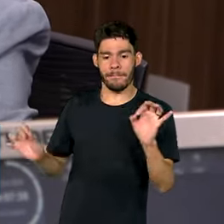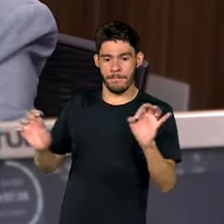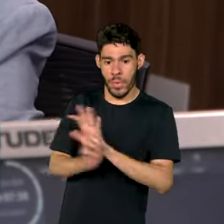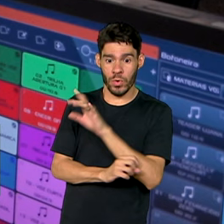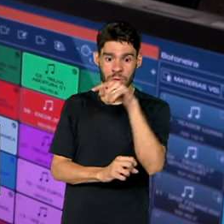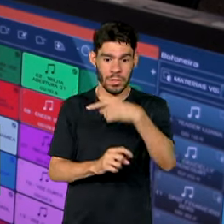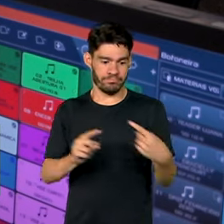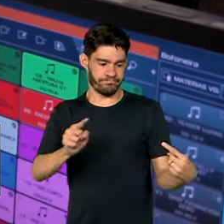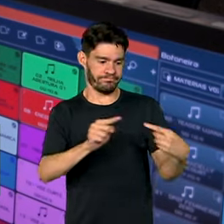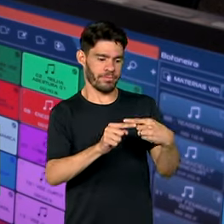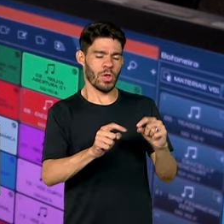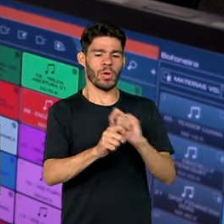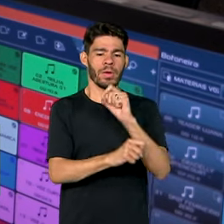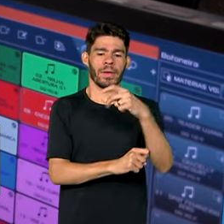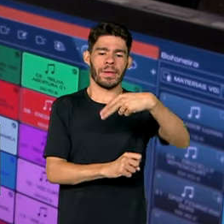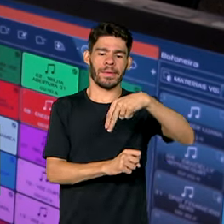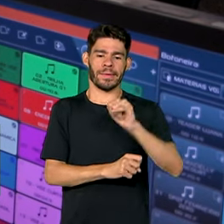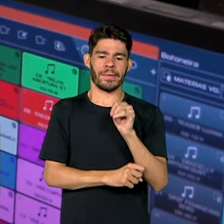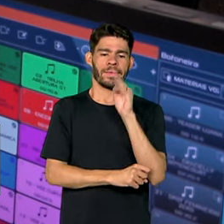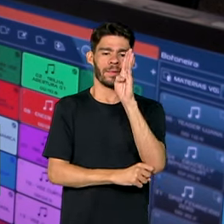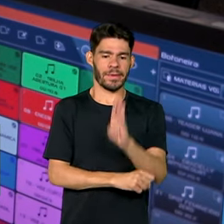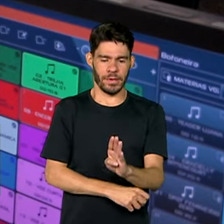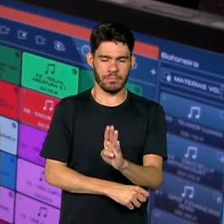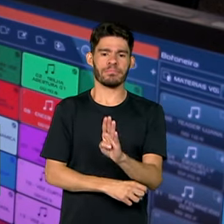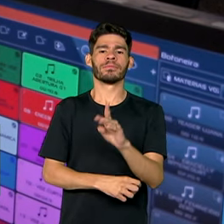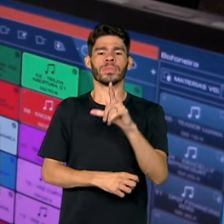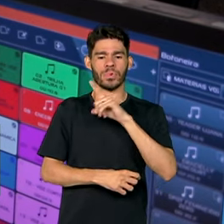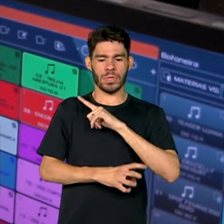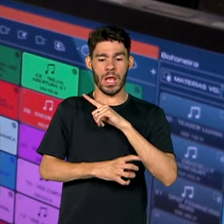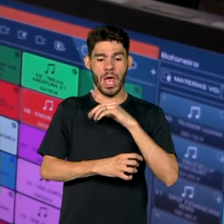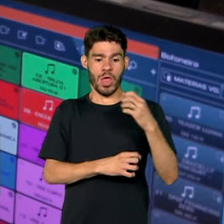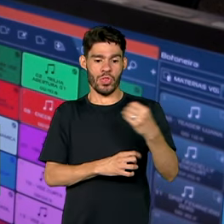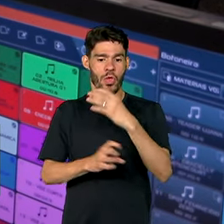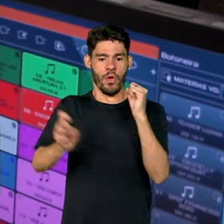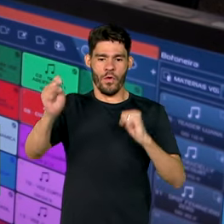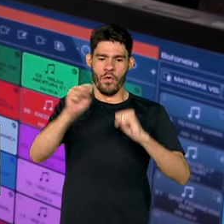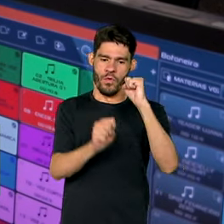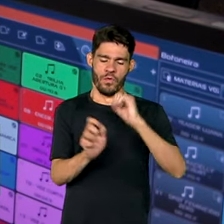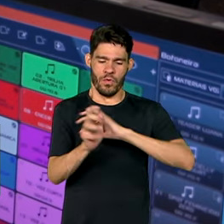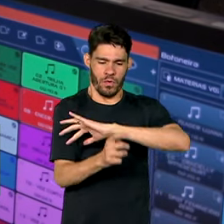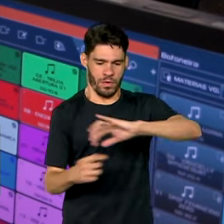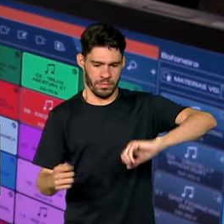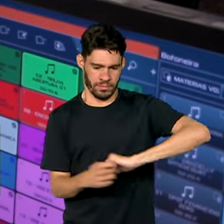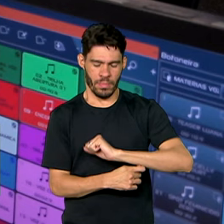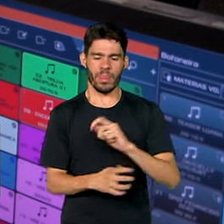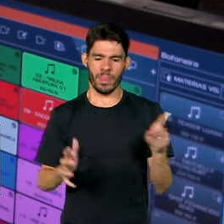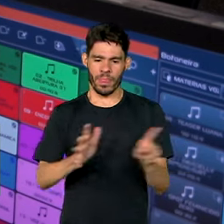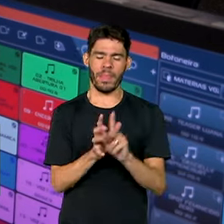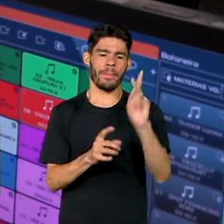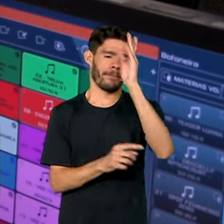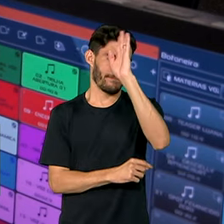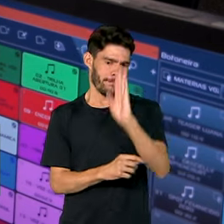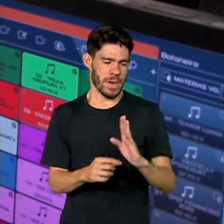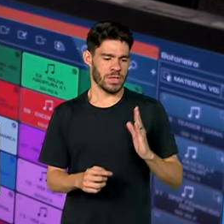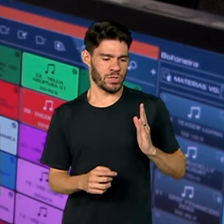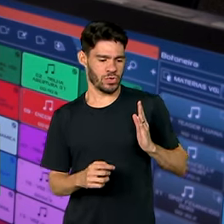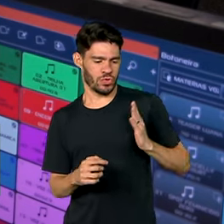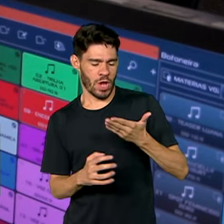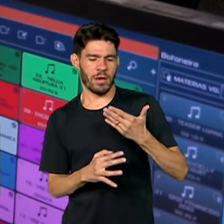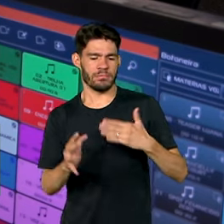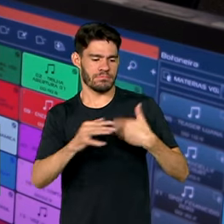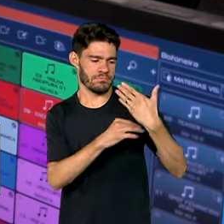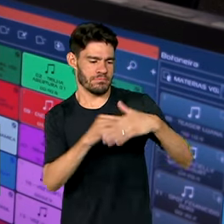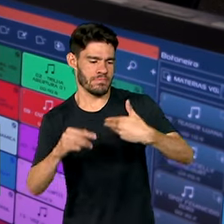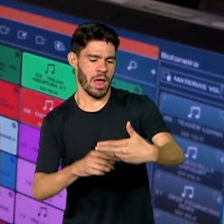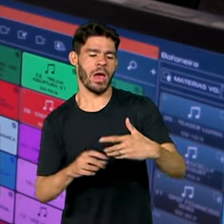aqui tem a ver né o NIB que é toda a nova indústria de sustentabilidade que o Brasil já tá caminhando